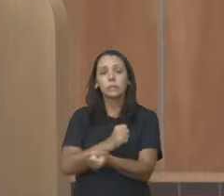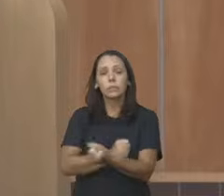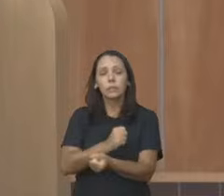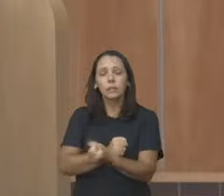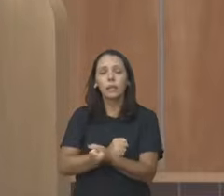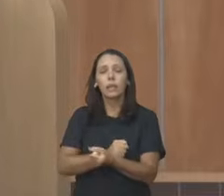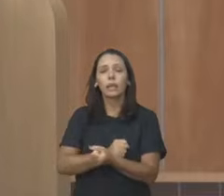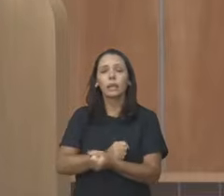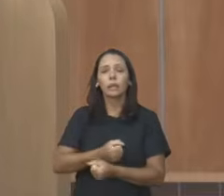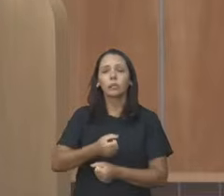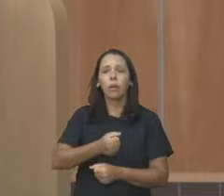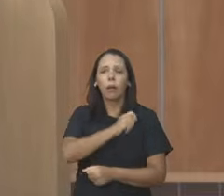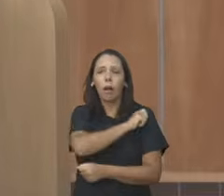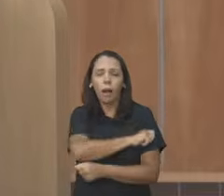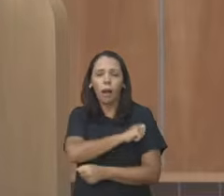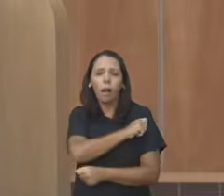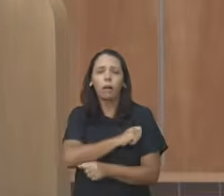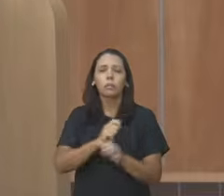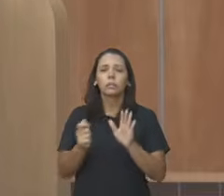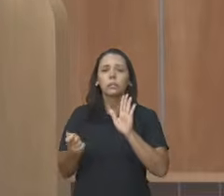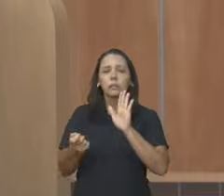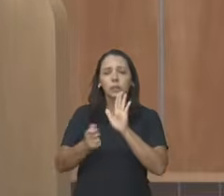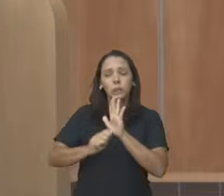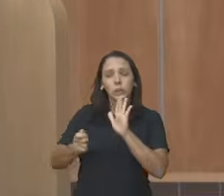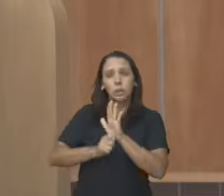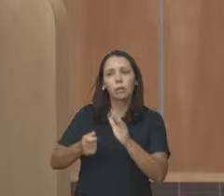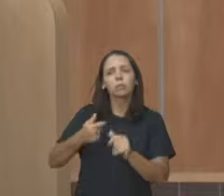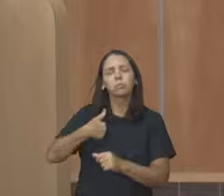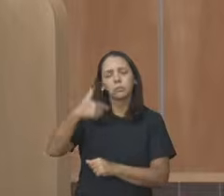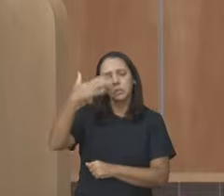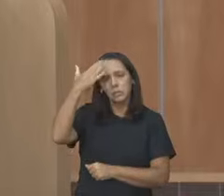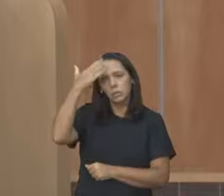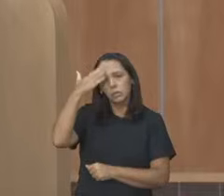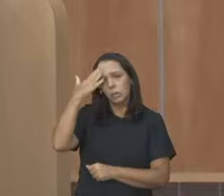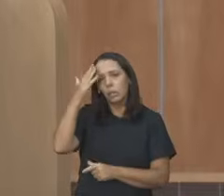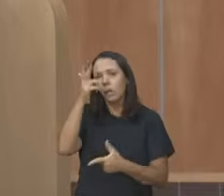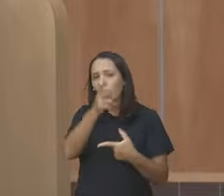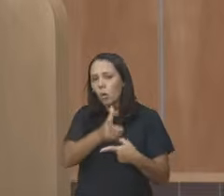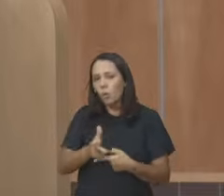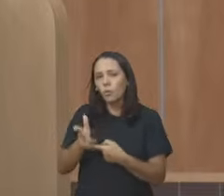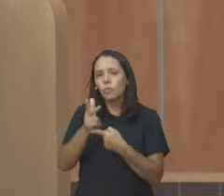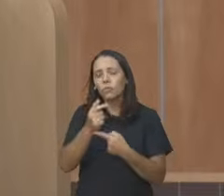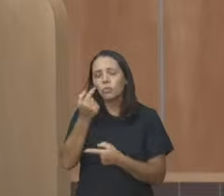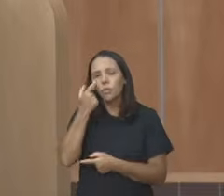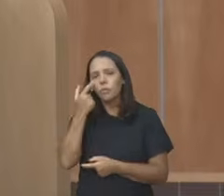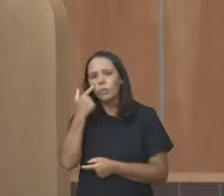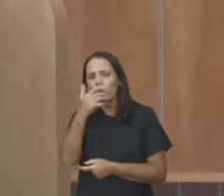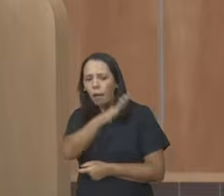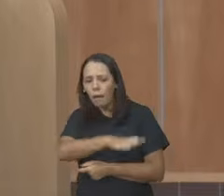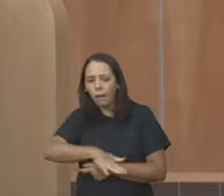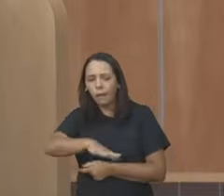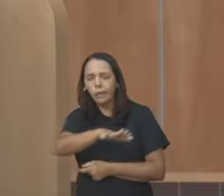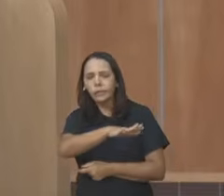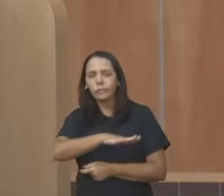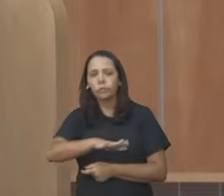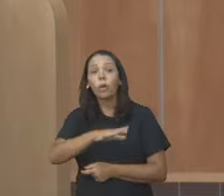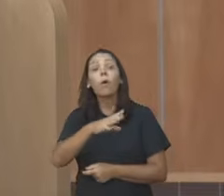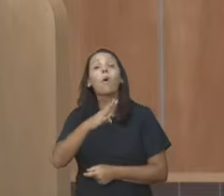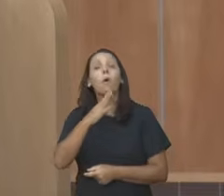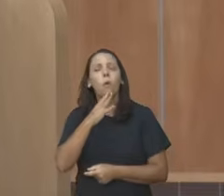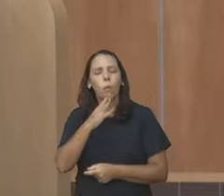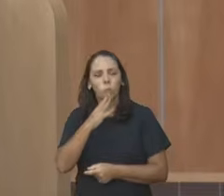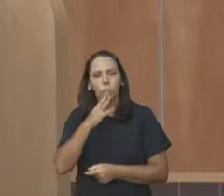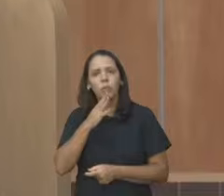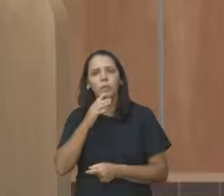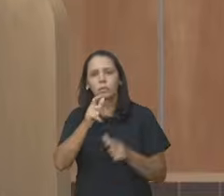alcoolismo, drogas, e eu sei, só pelo vídeo que vocês mostraram, na região que vocês estão, que eu conheço bastante também